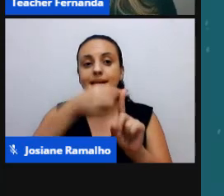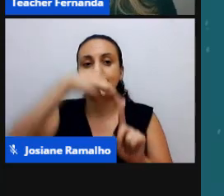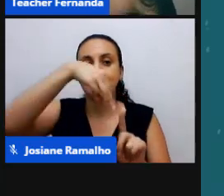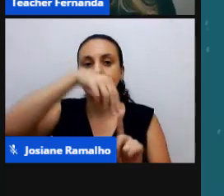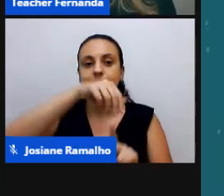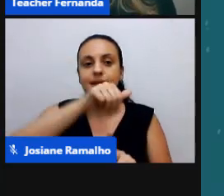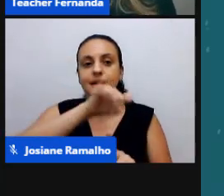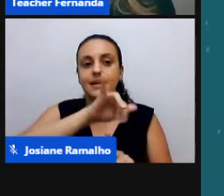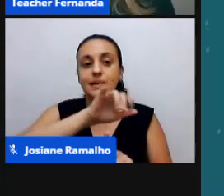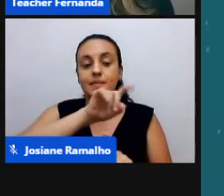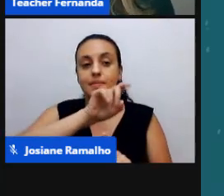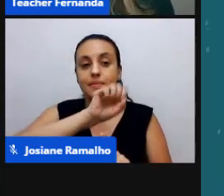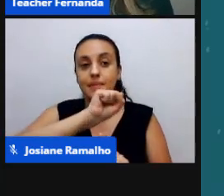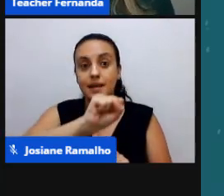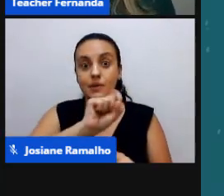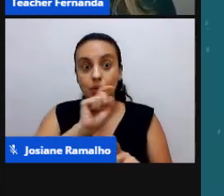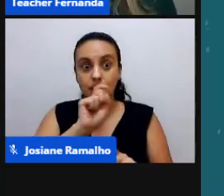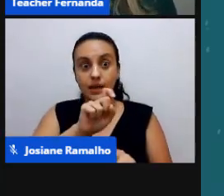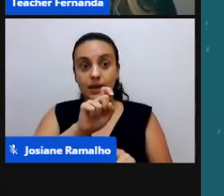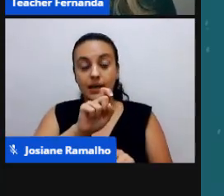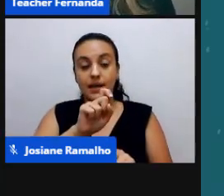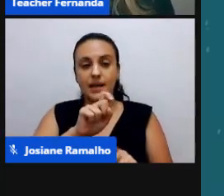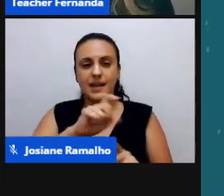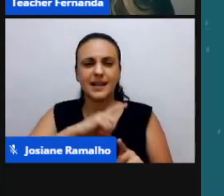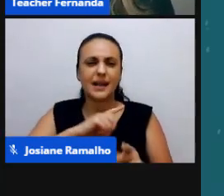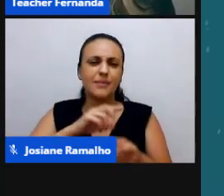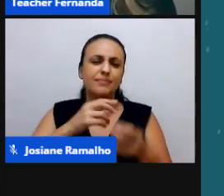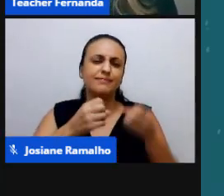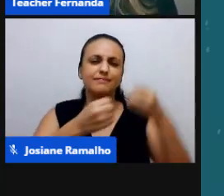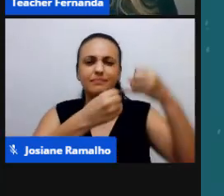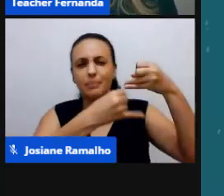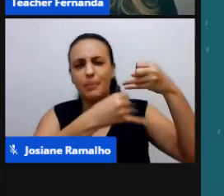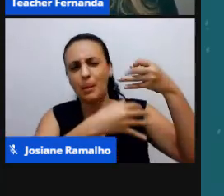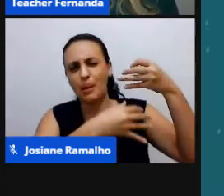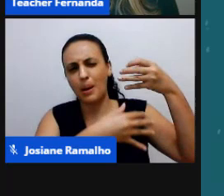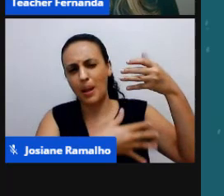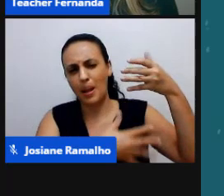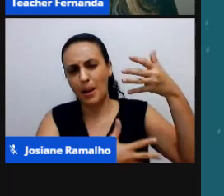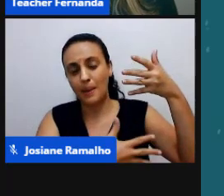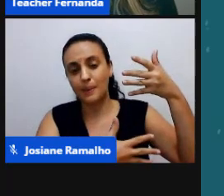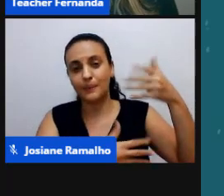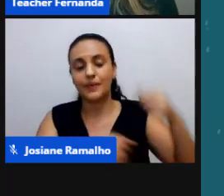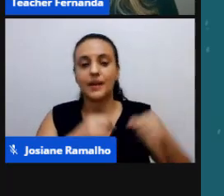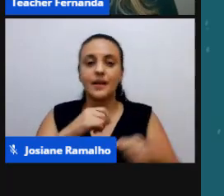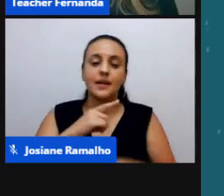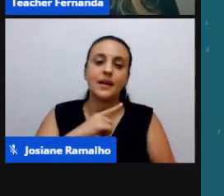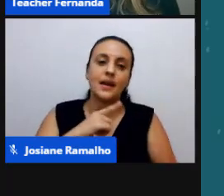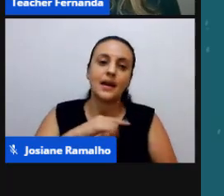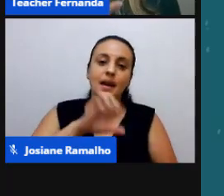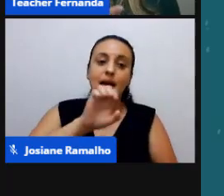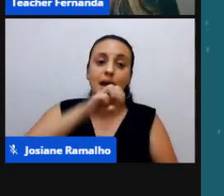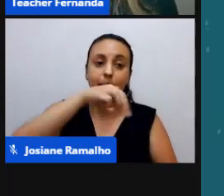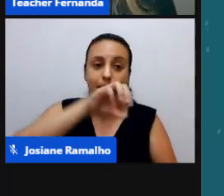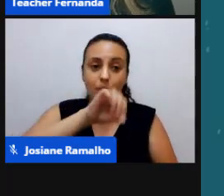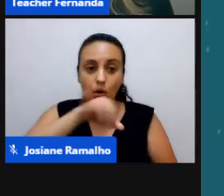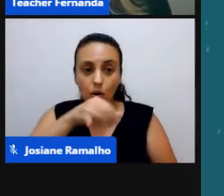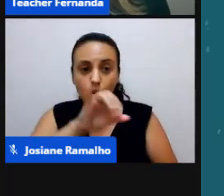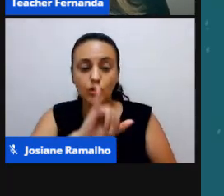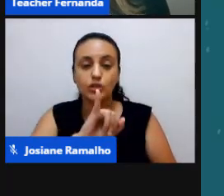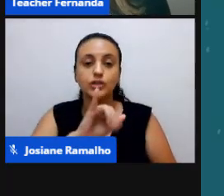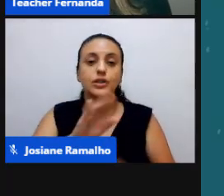ali, você tem mais coisas disponíveis para utilizar. Recursos como emoji, acesso ao